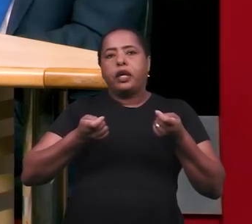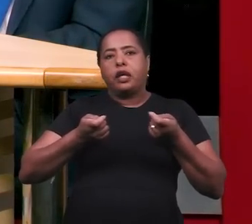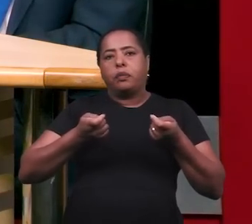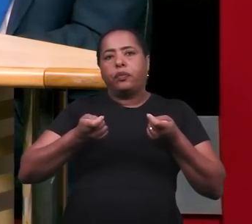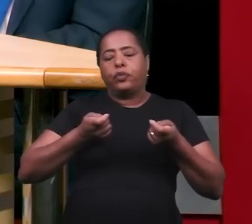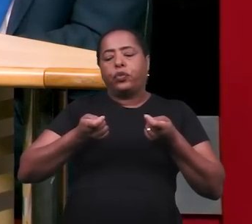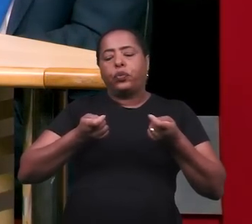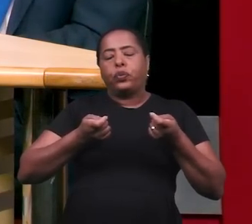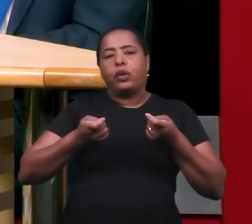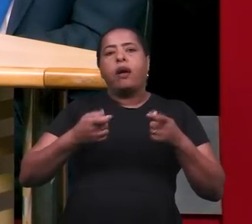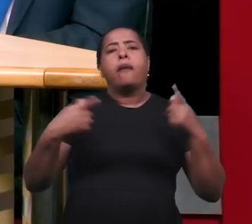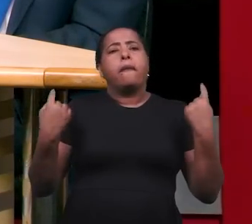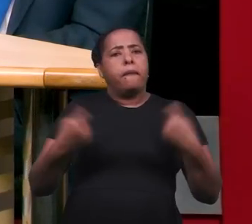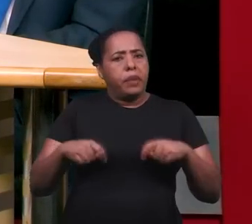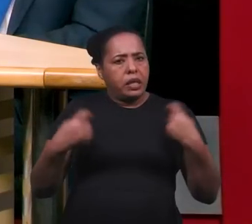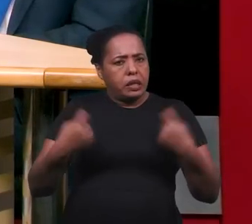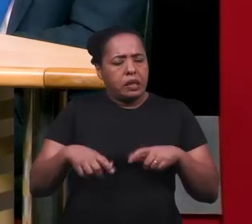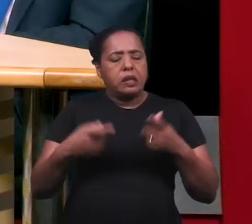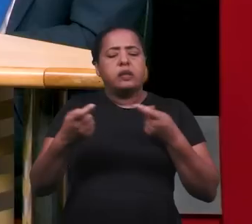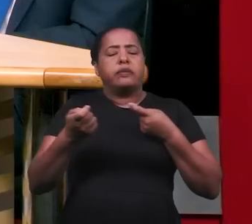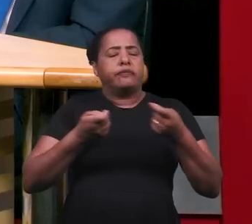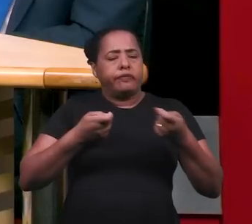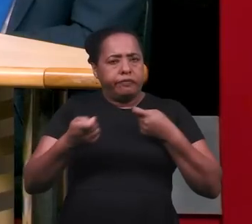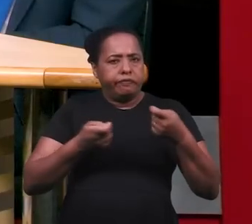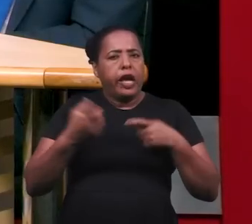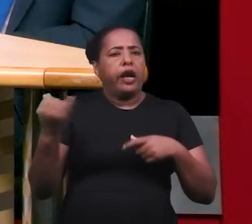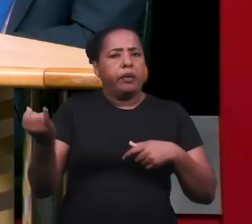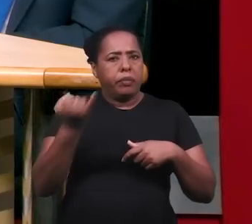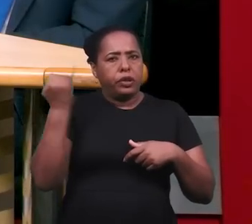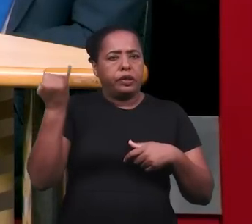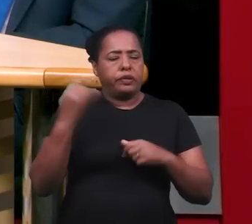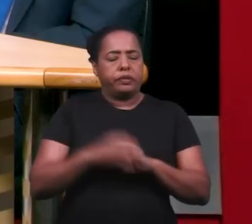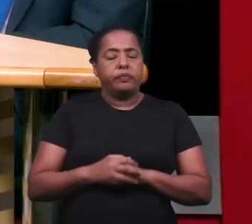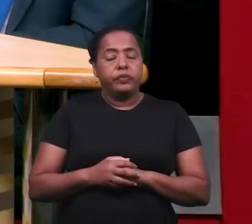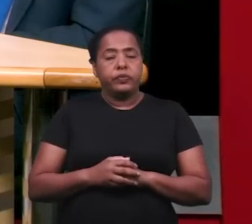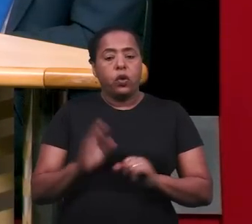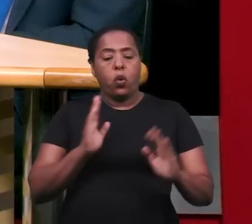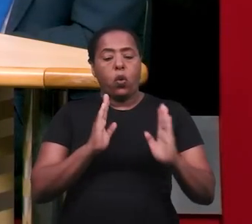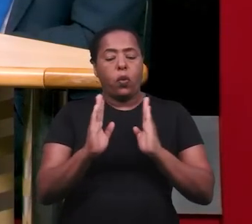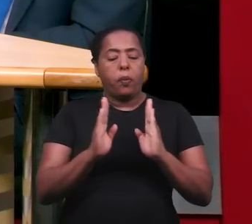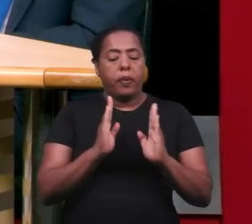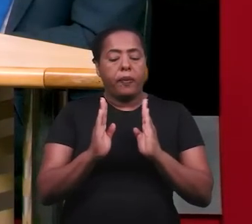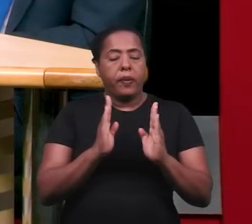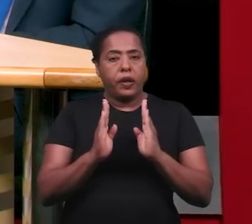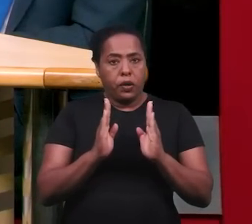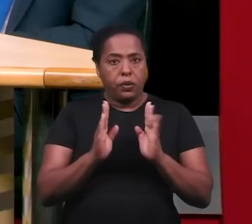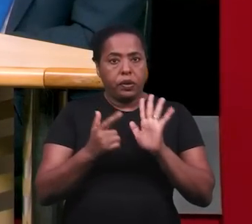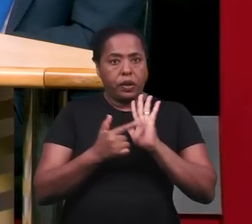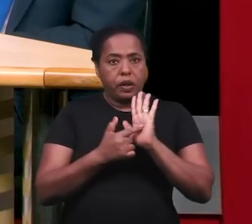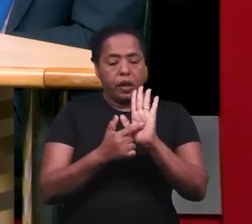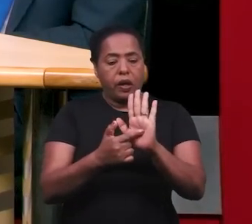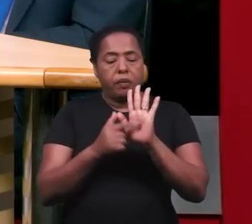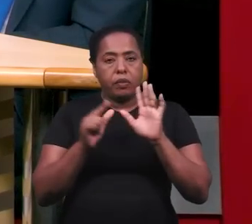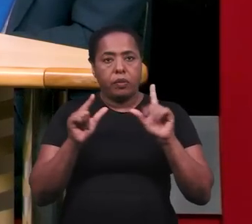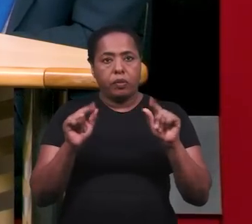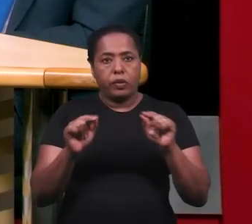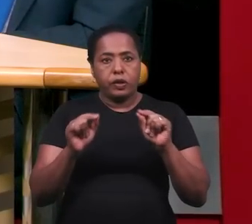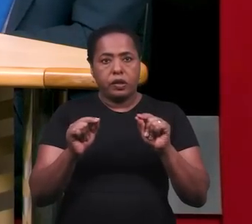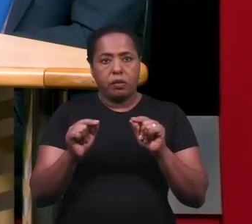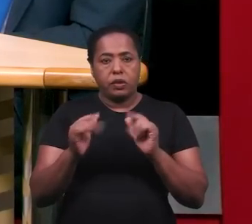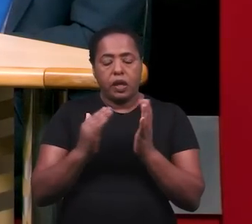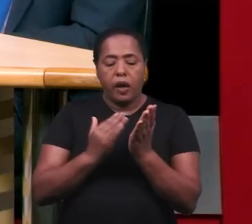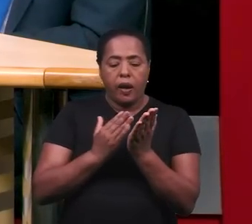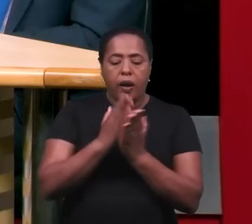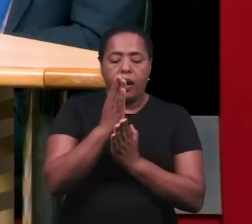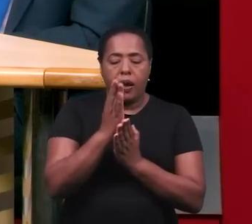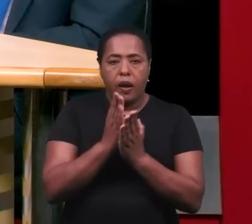lembrando a questão do equilíbrio, né? Justamente como que é importante nós termos esse equilíbrio, Porque o tempo, como nós falamos, o tempo ele